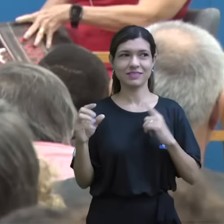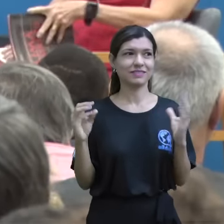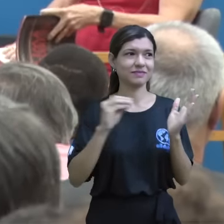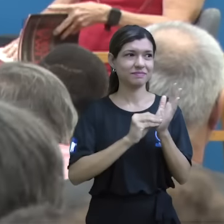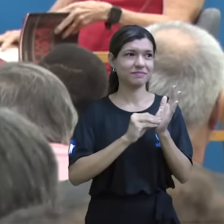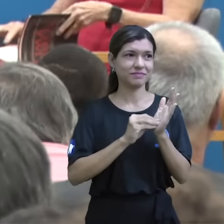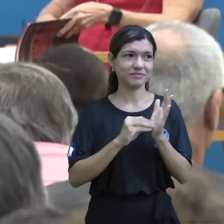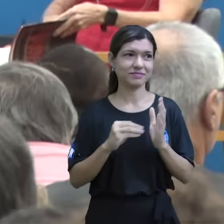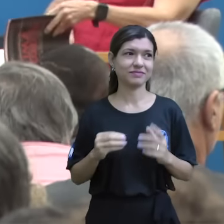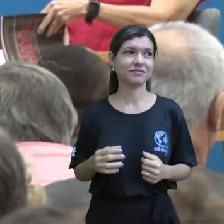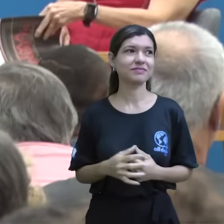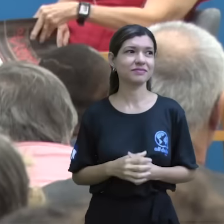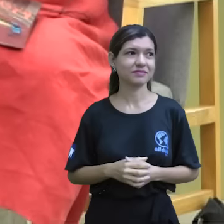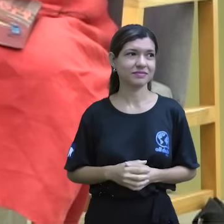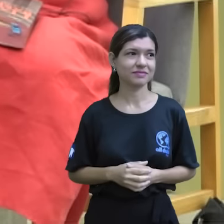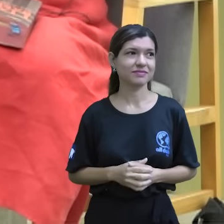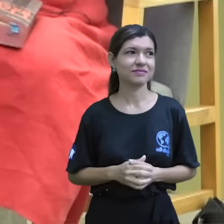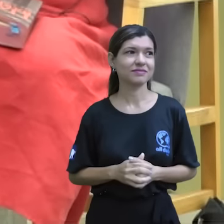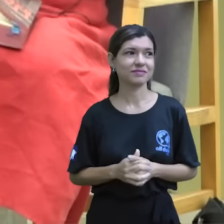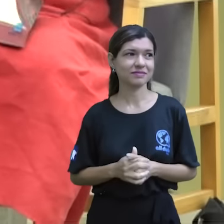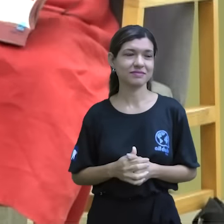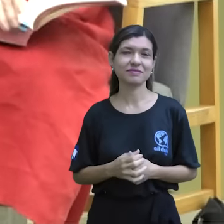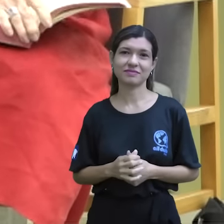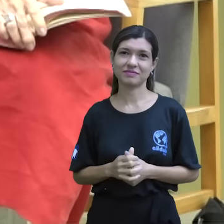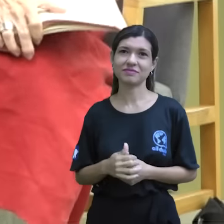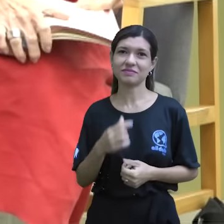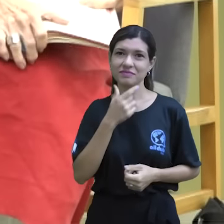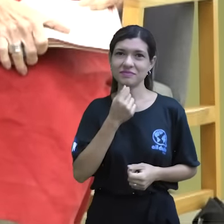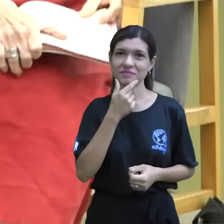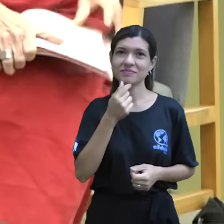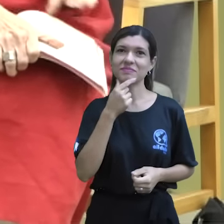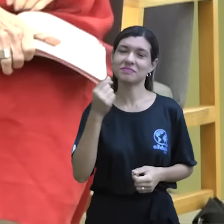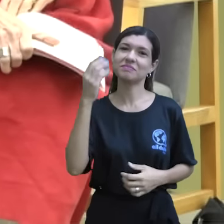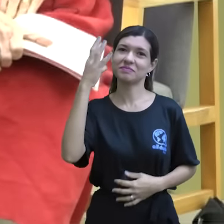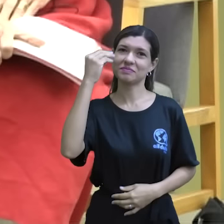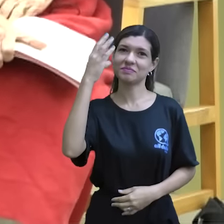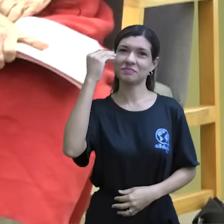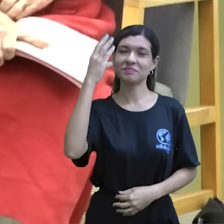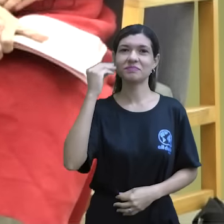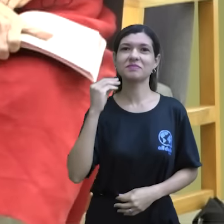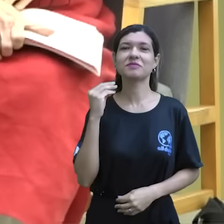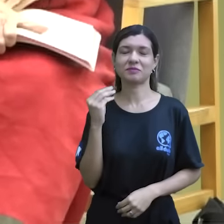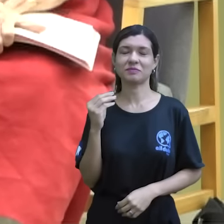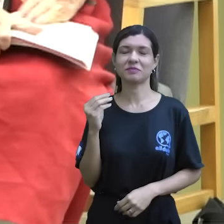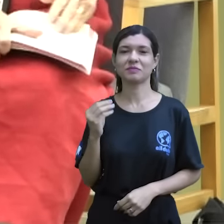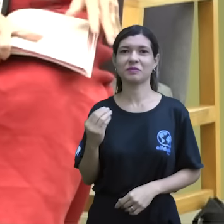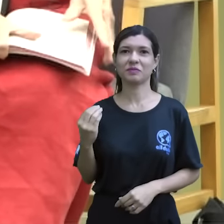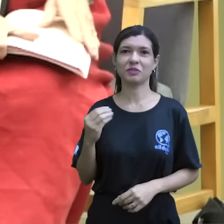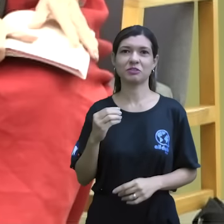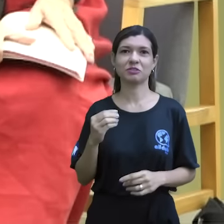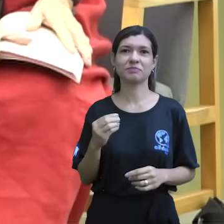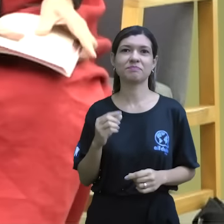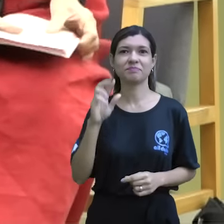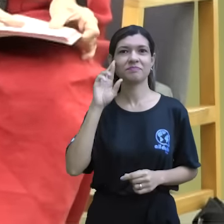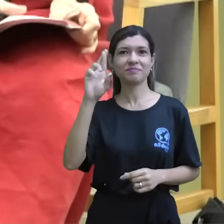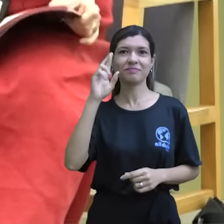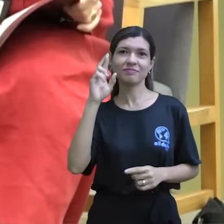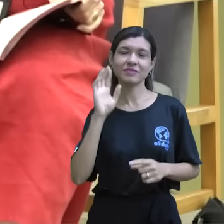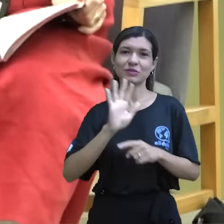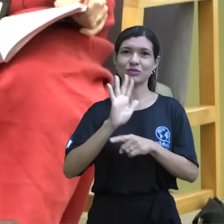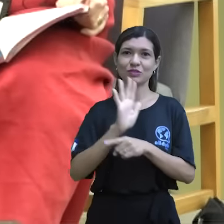estava organizando o Toda Crônica, eu já estava pronta, e eu trabalhava no Fórum de Ciência e